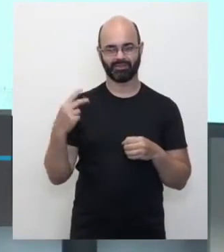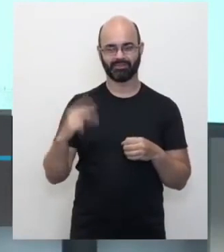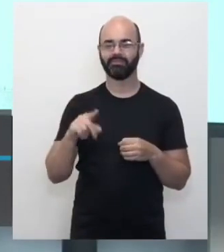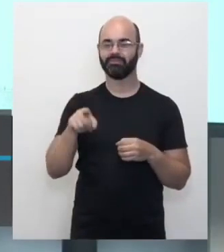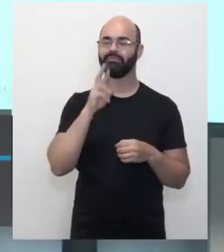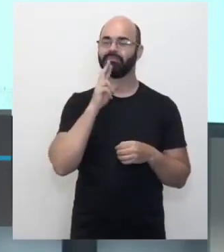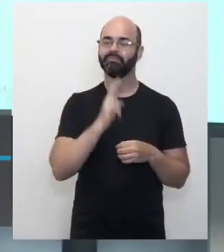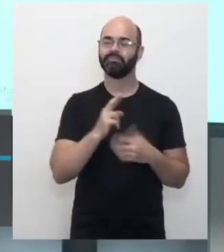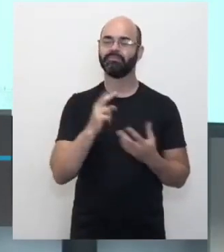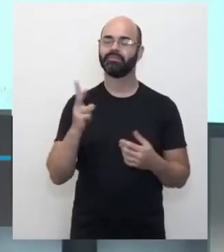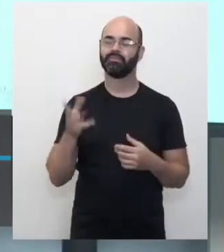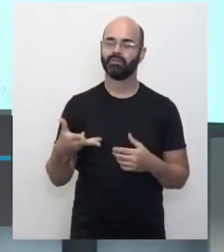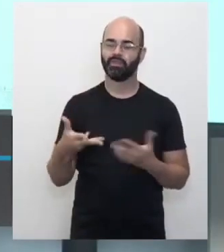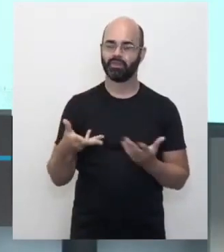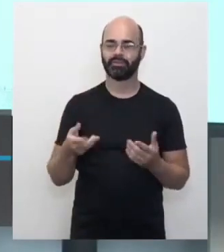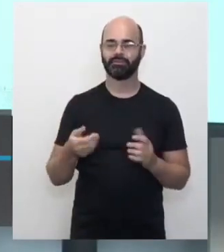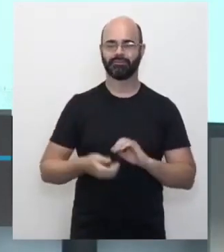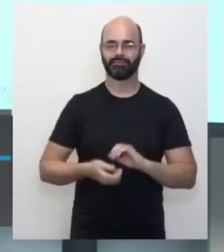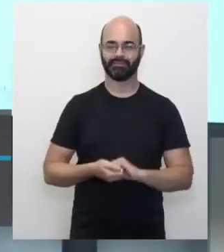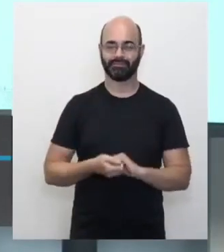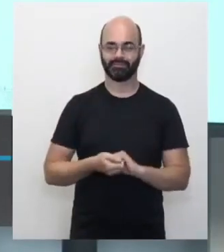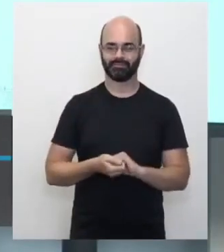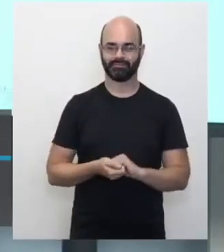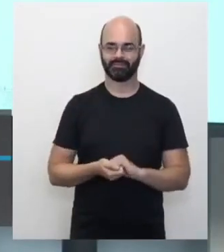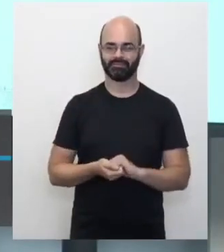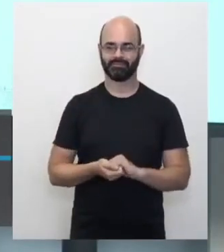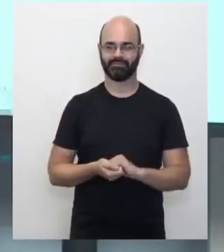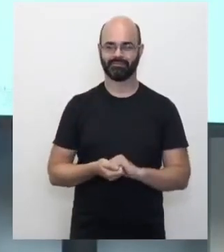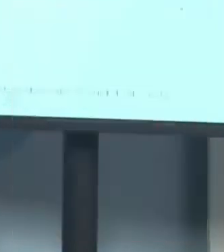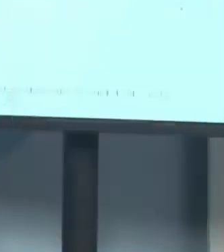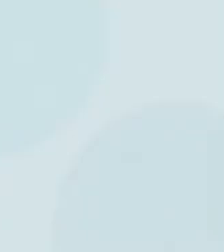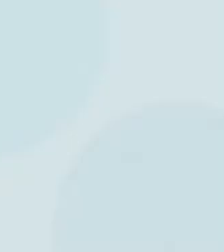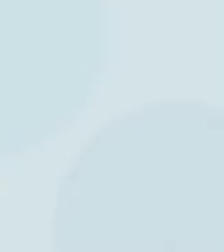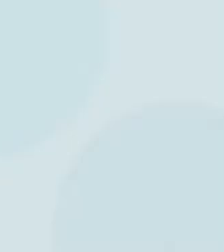é a velocidade em quilômetros por hora. Até já!